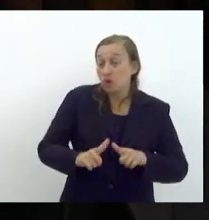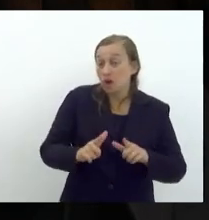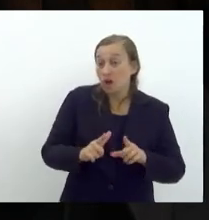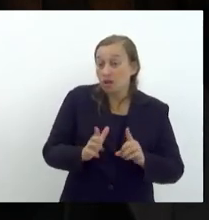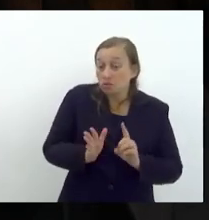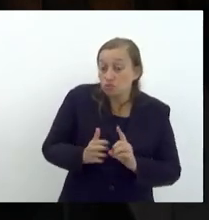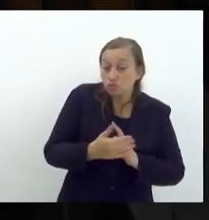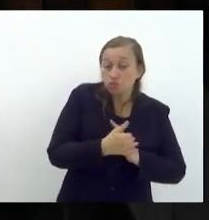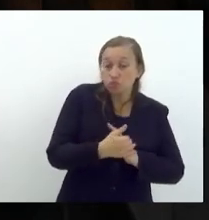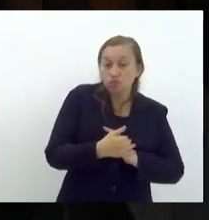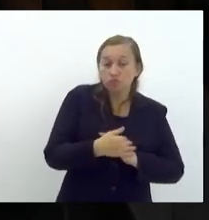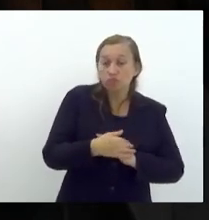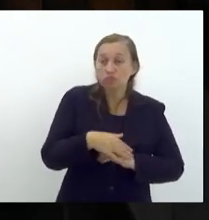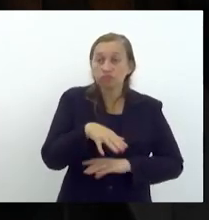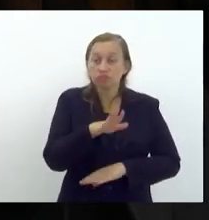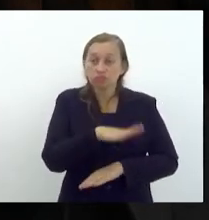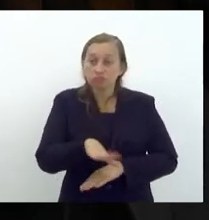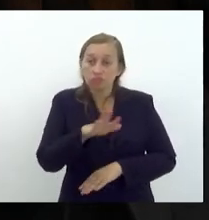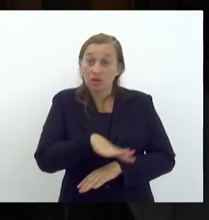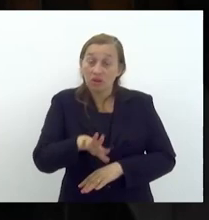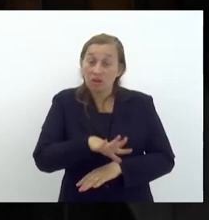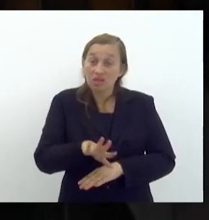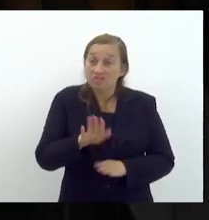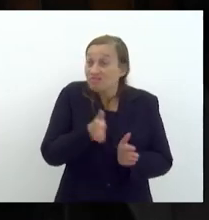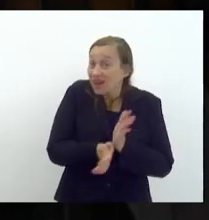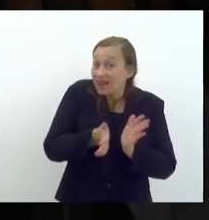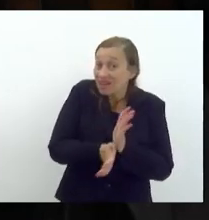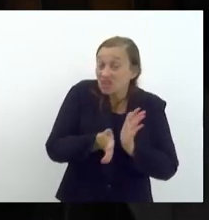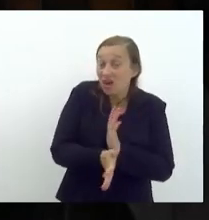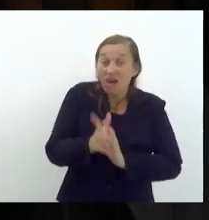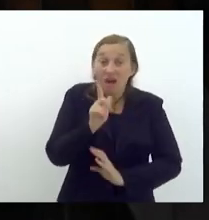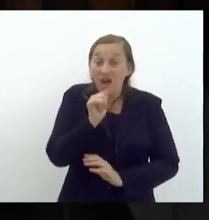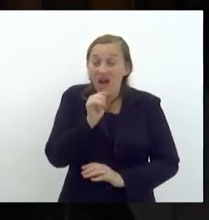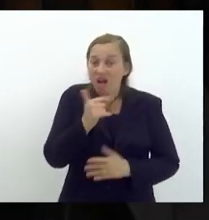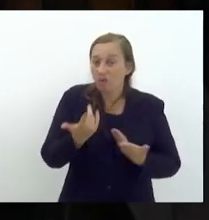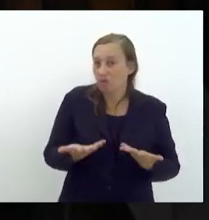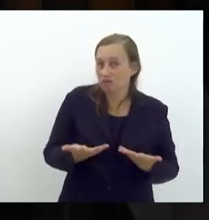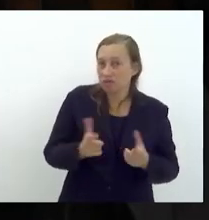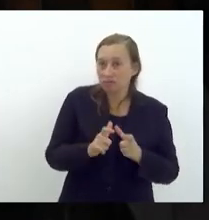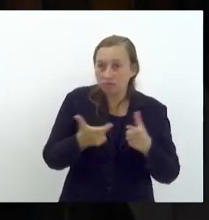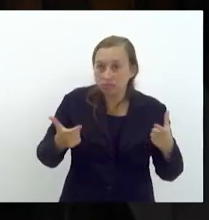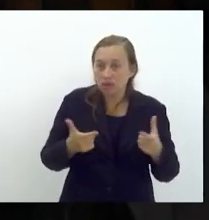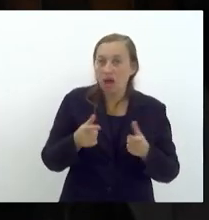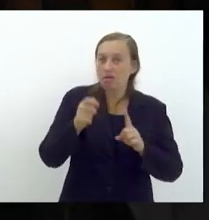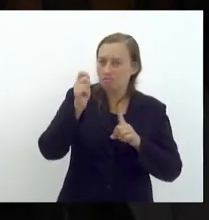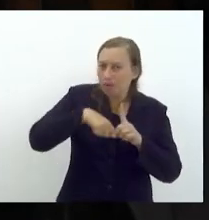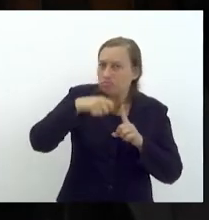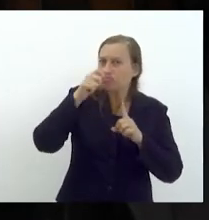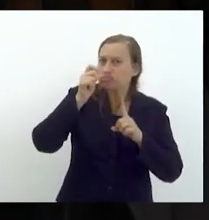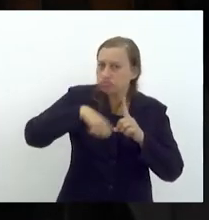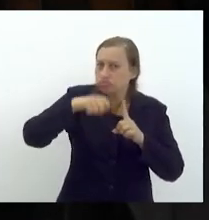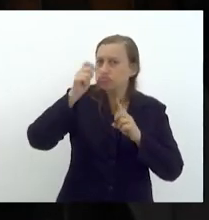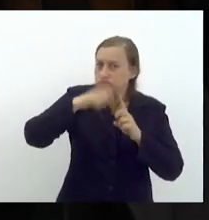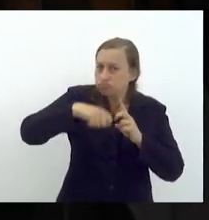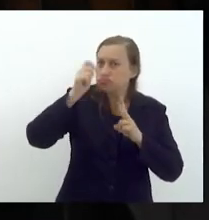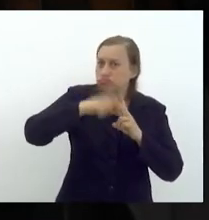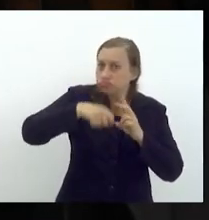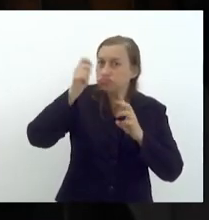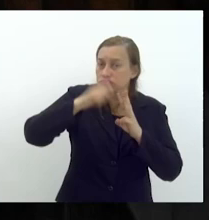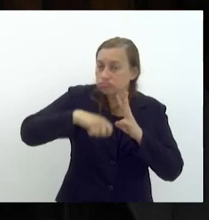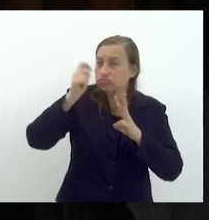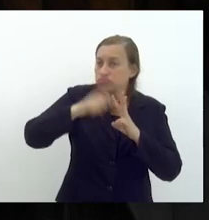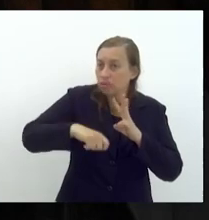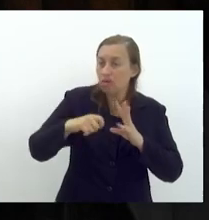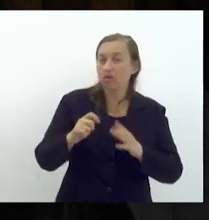gastar uma conta da água brutal que sá mês a mês maior